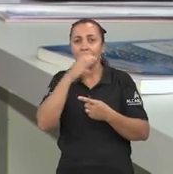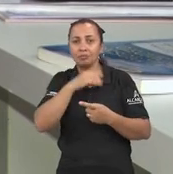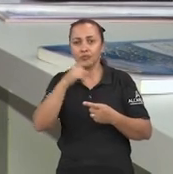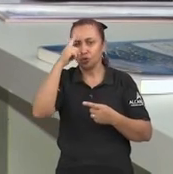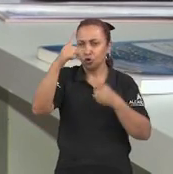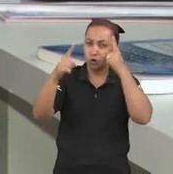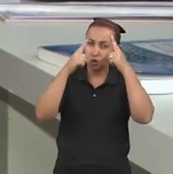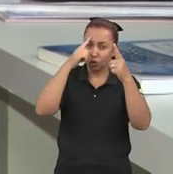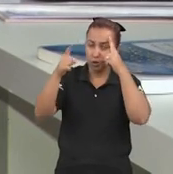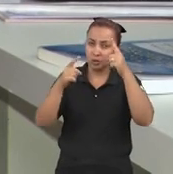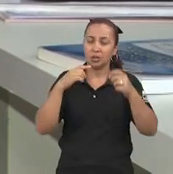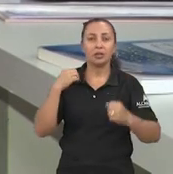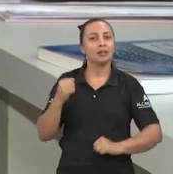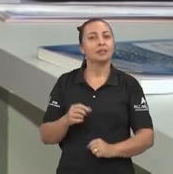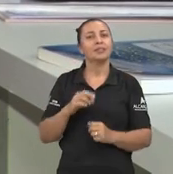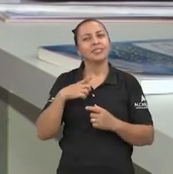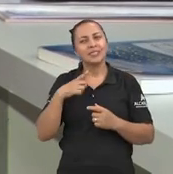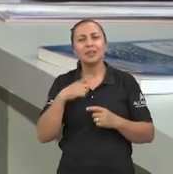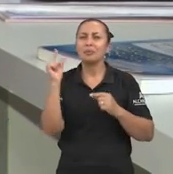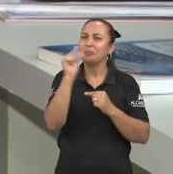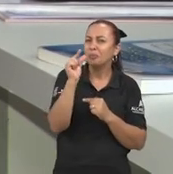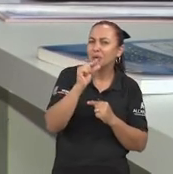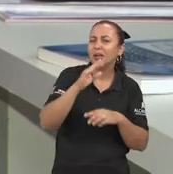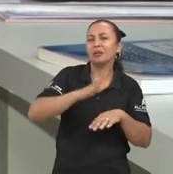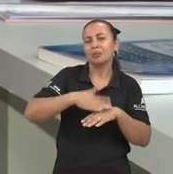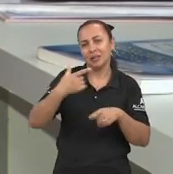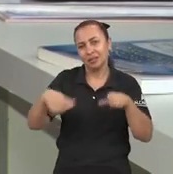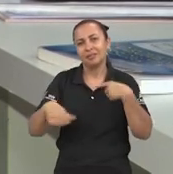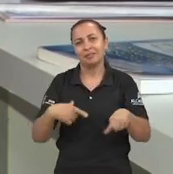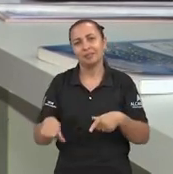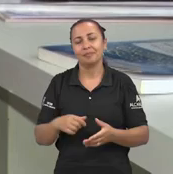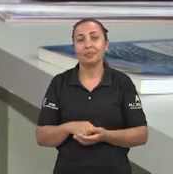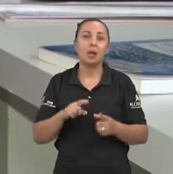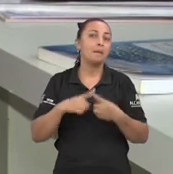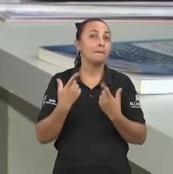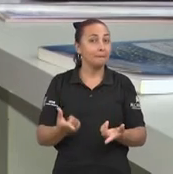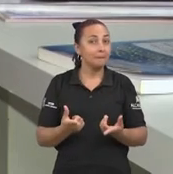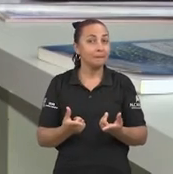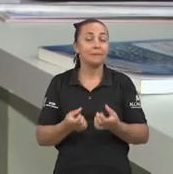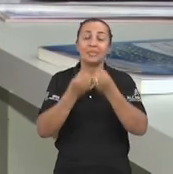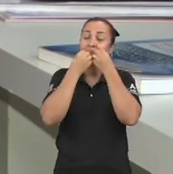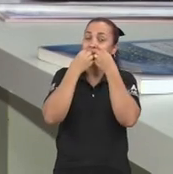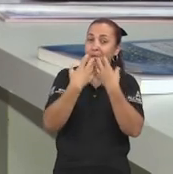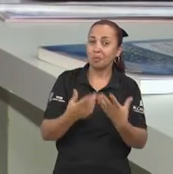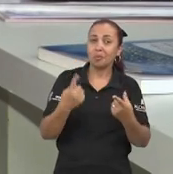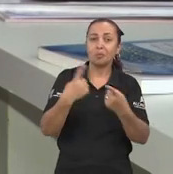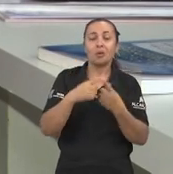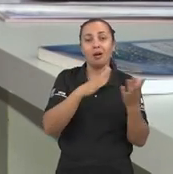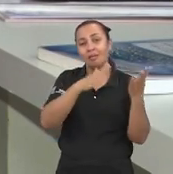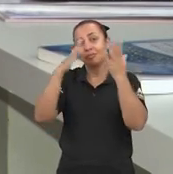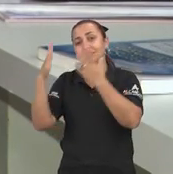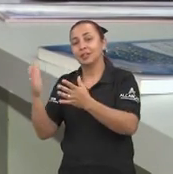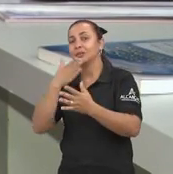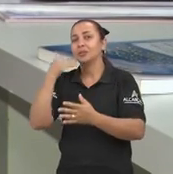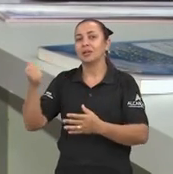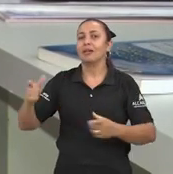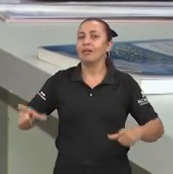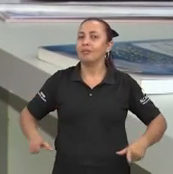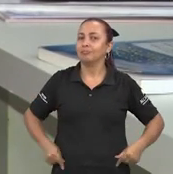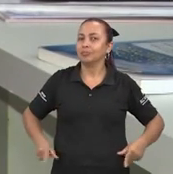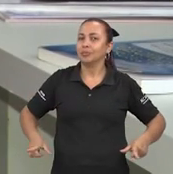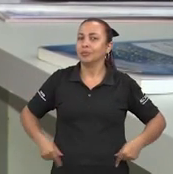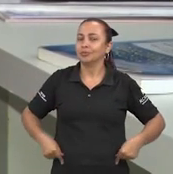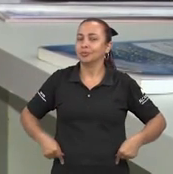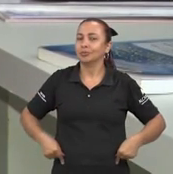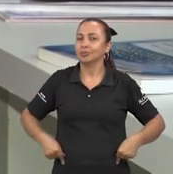correria no dia a dia é uma coisa que deu um pouquinho pouquinho mais de trabalho mas em compensação o lado melhor de todos eu